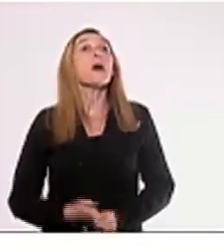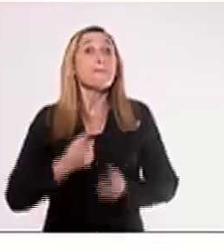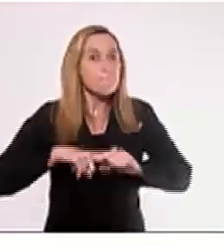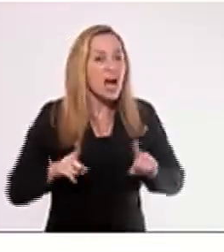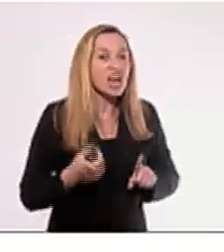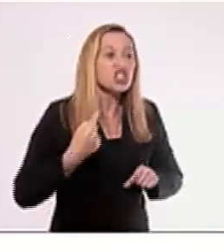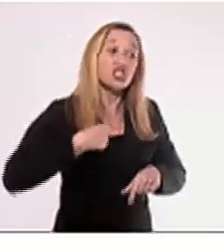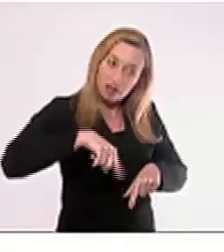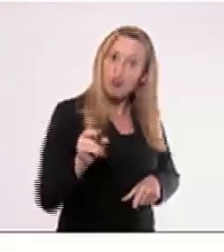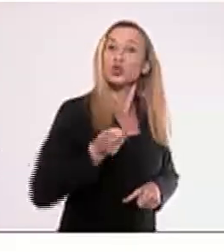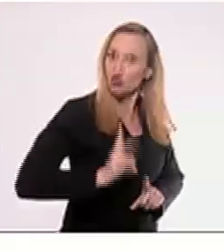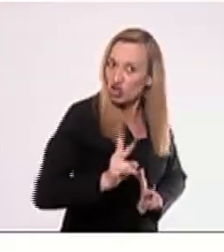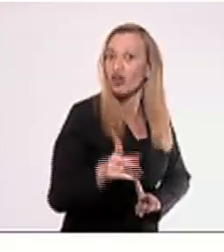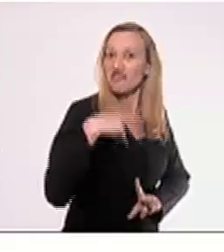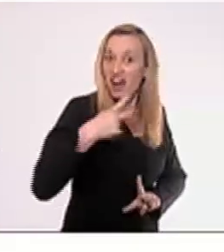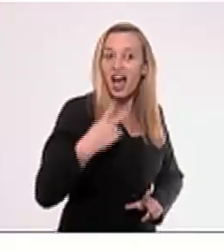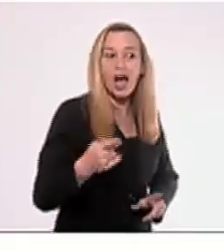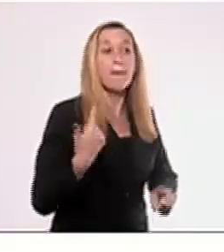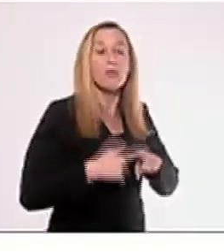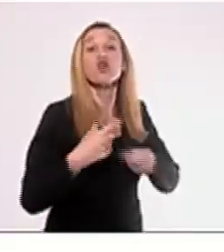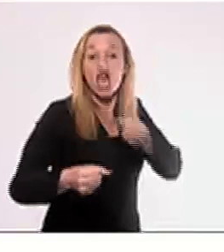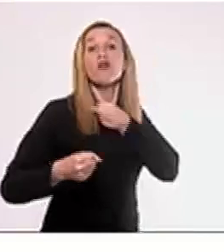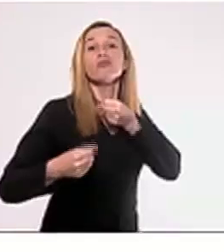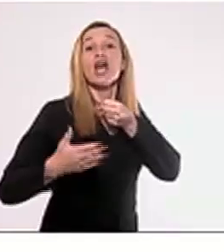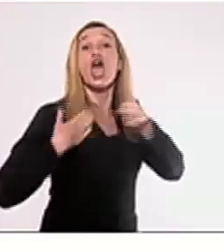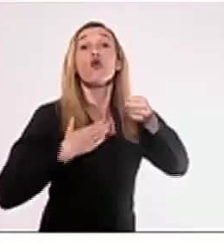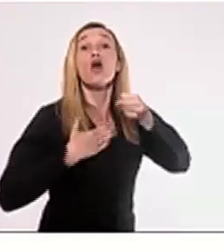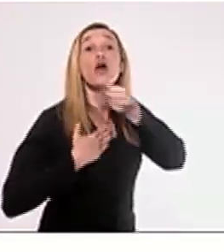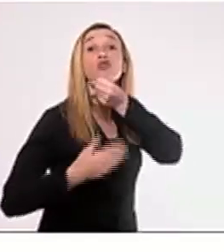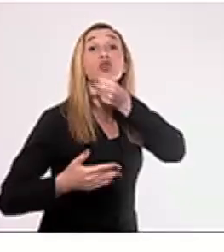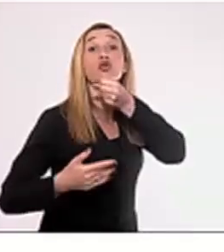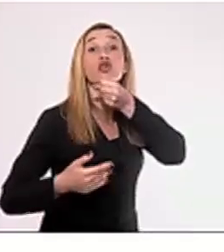Mas vamos continuar a falar, porque quem está com o microfone sou eu.